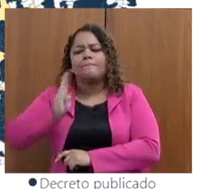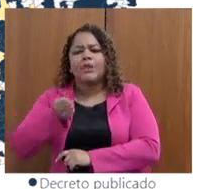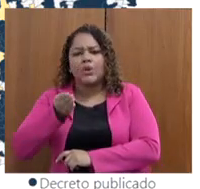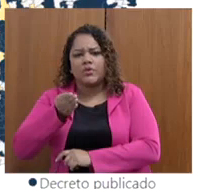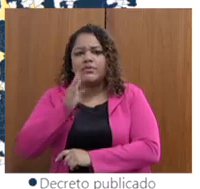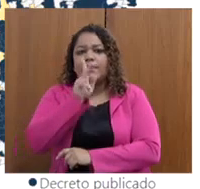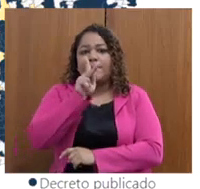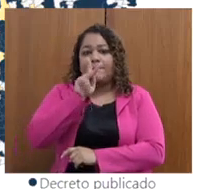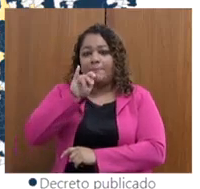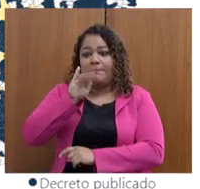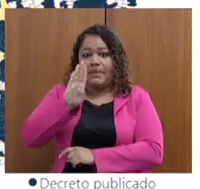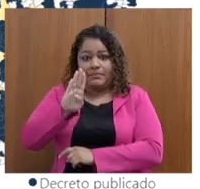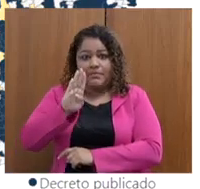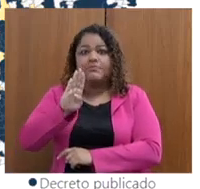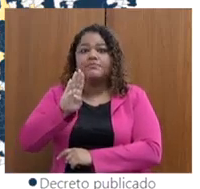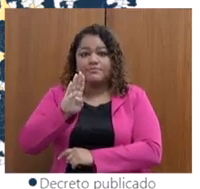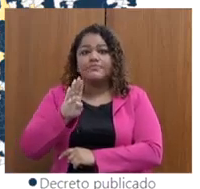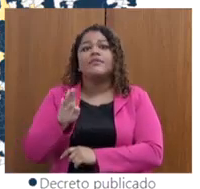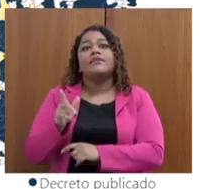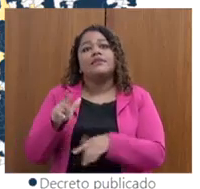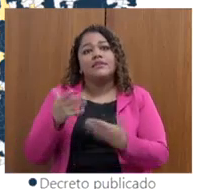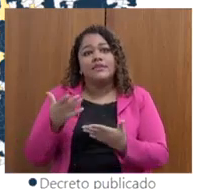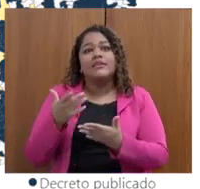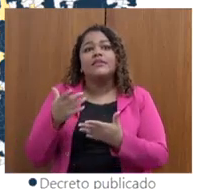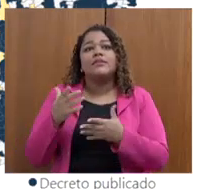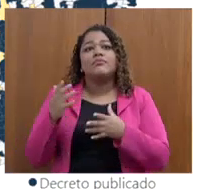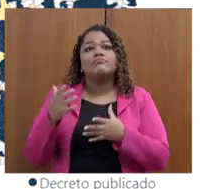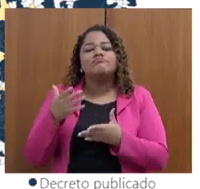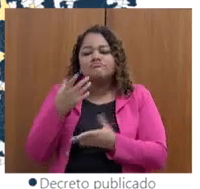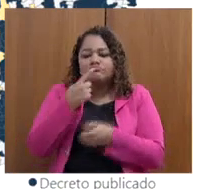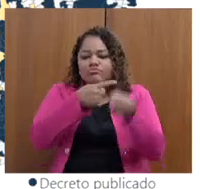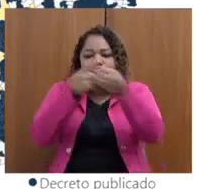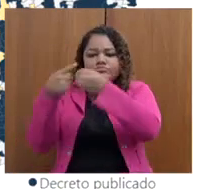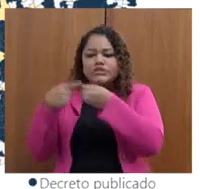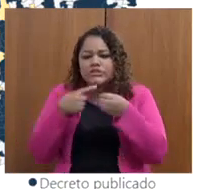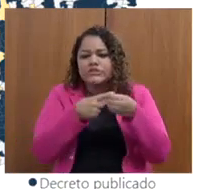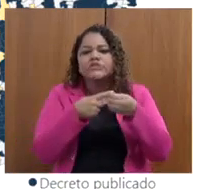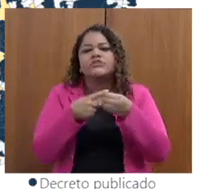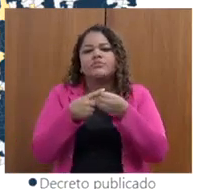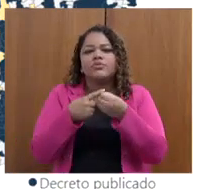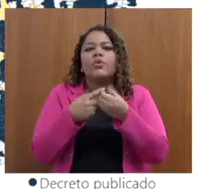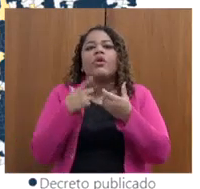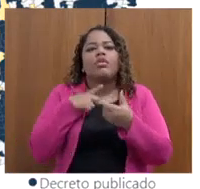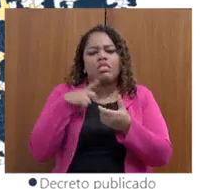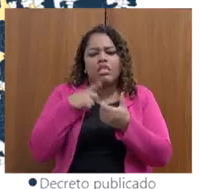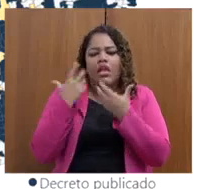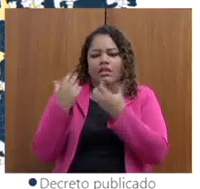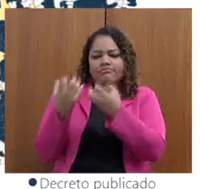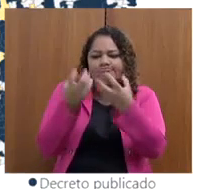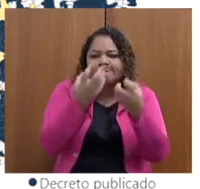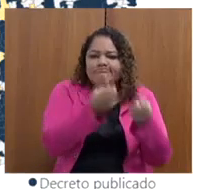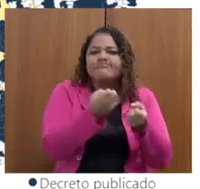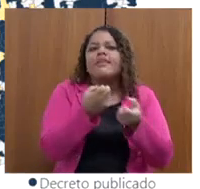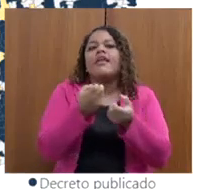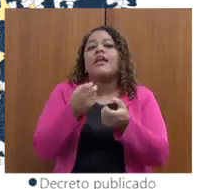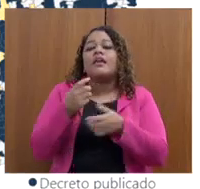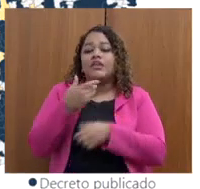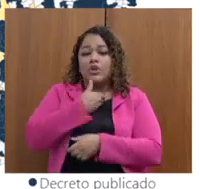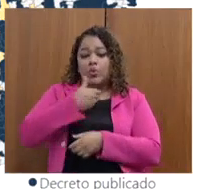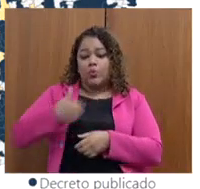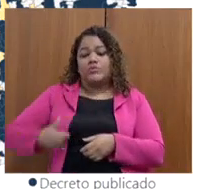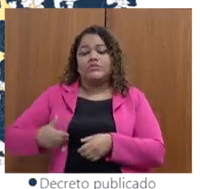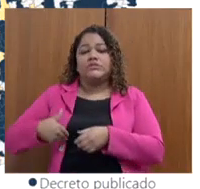meias ou regiões ou seja os municípios estão aderindo àquilo que o estado vem pregando de